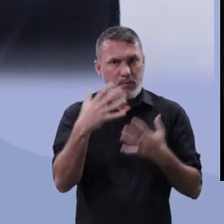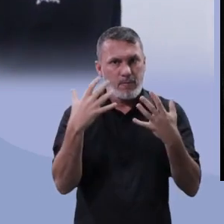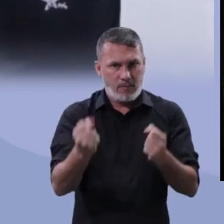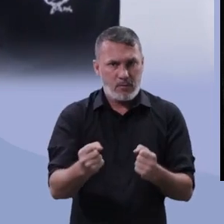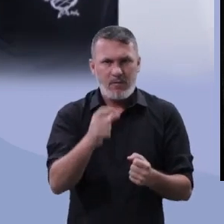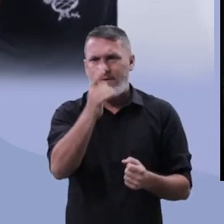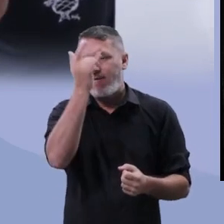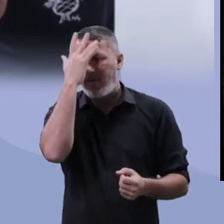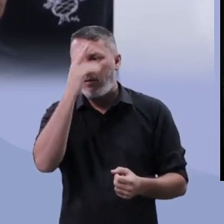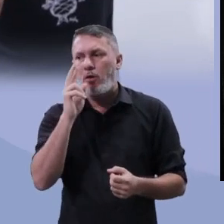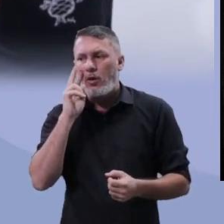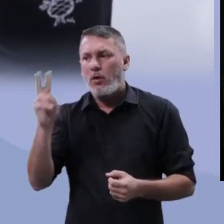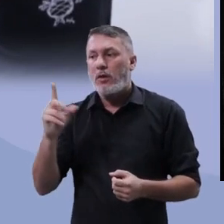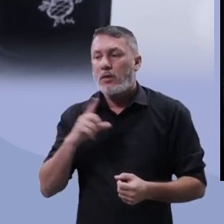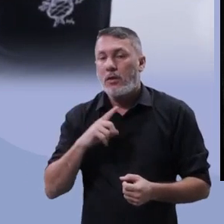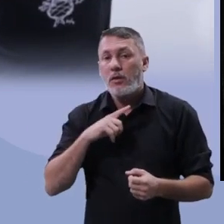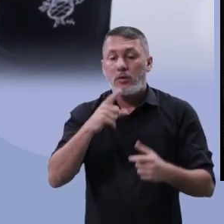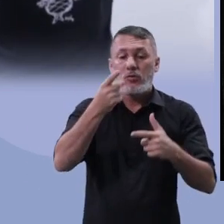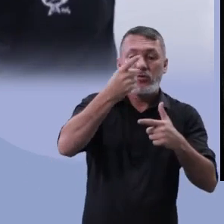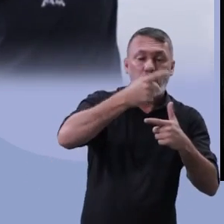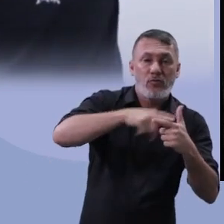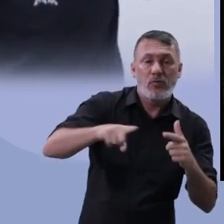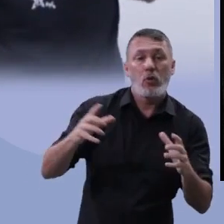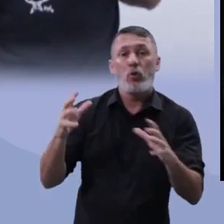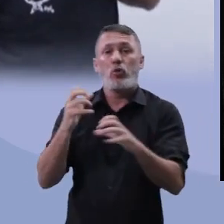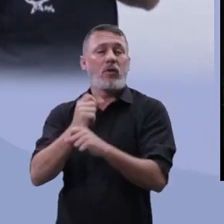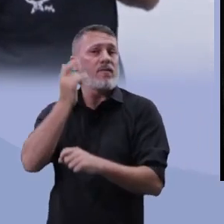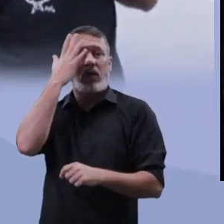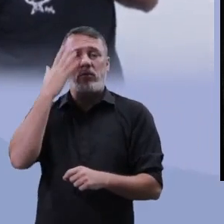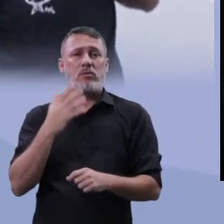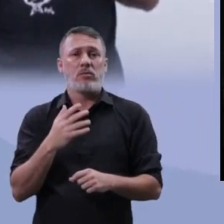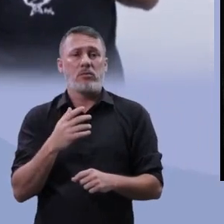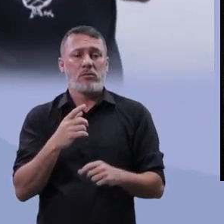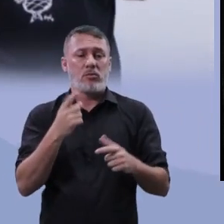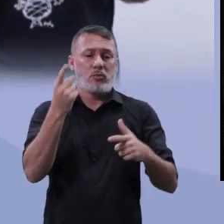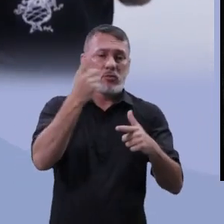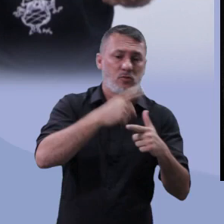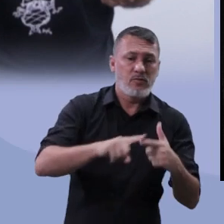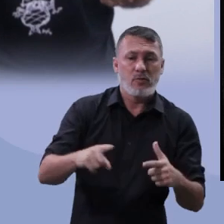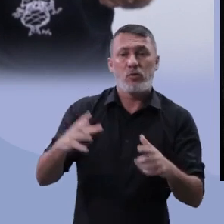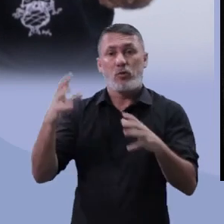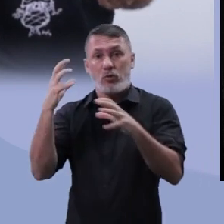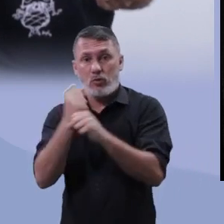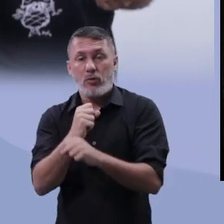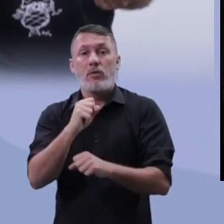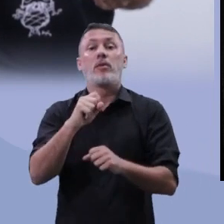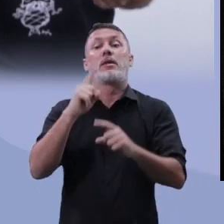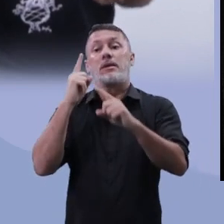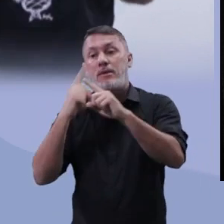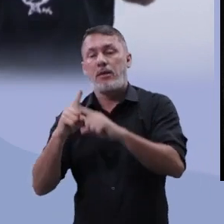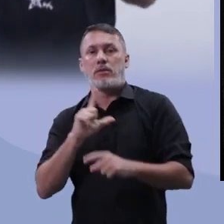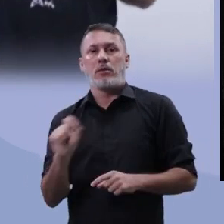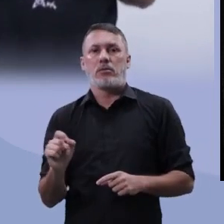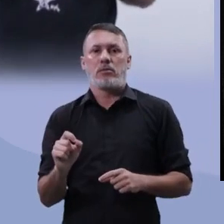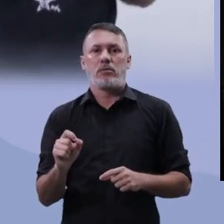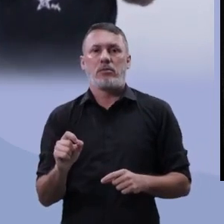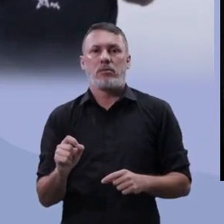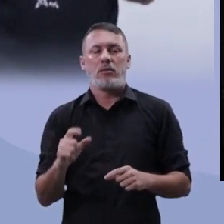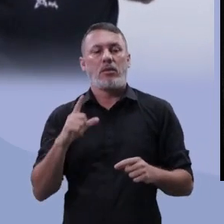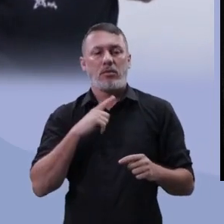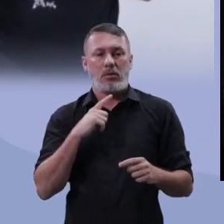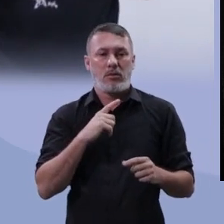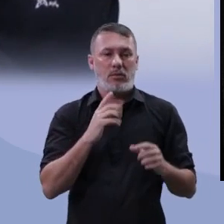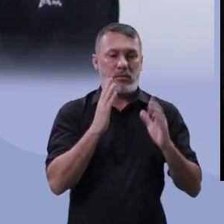total. Basta pegar a parte, dividir pelo total e multiplicar por 100, meu hacker.